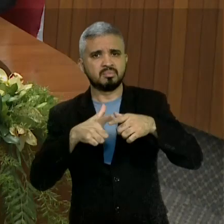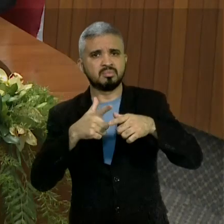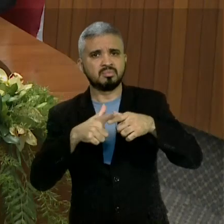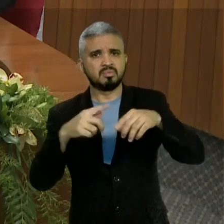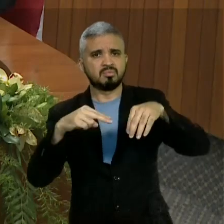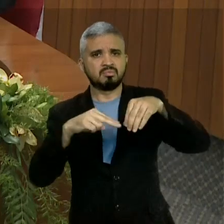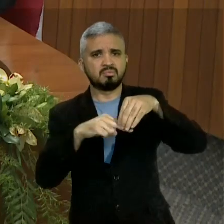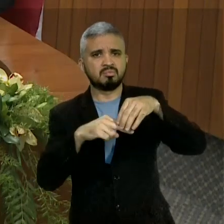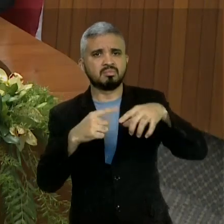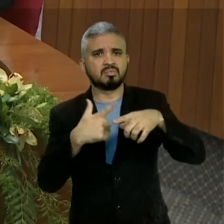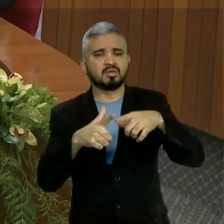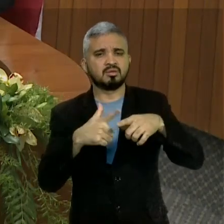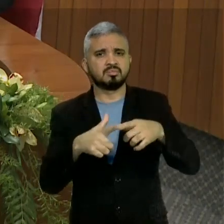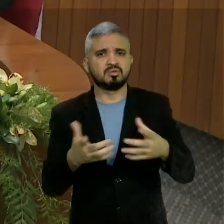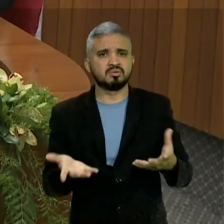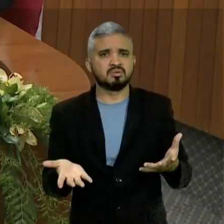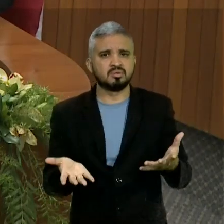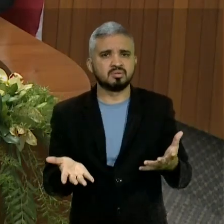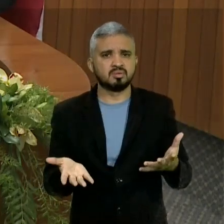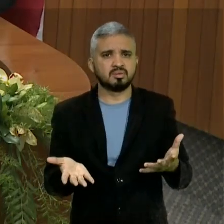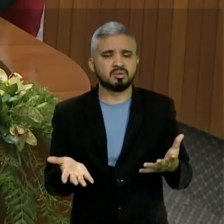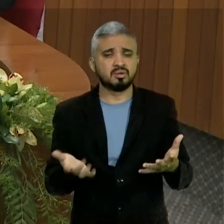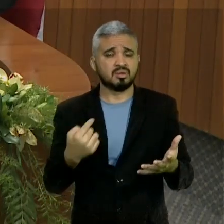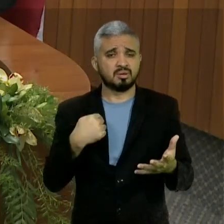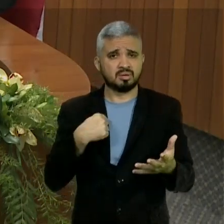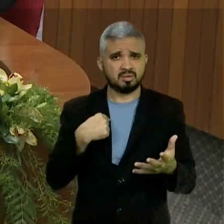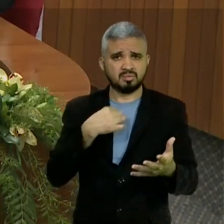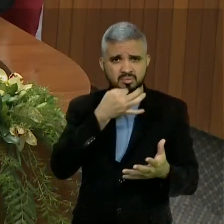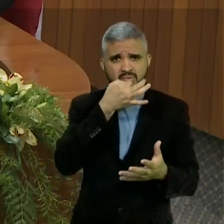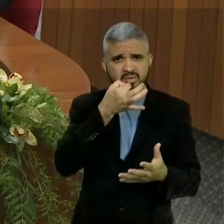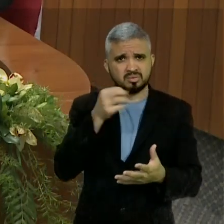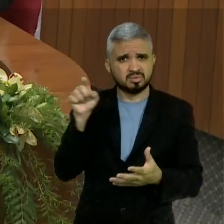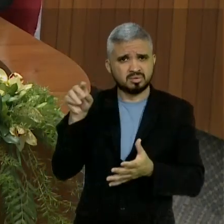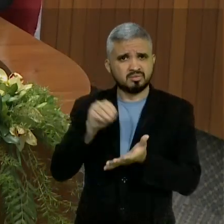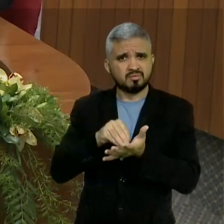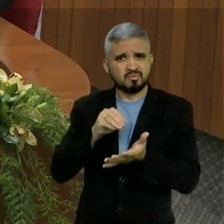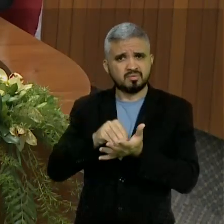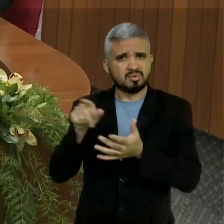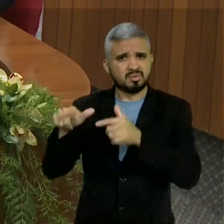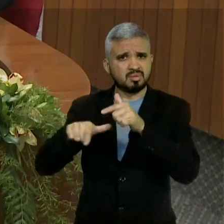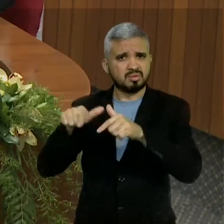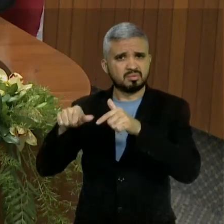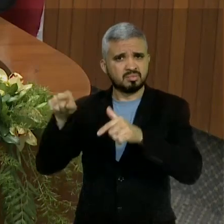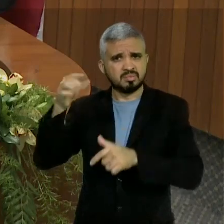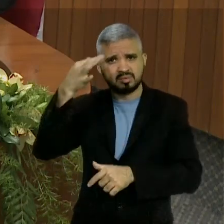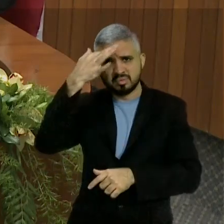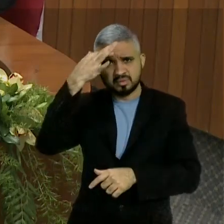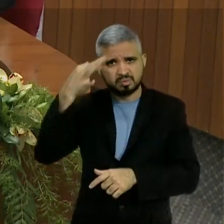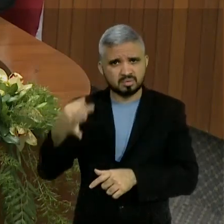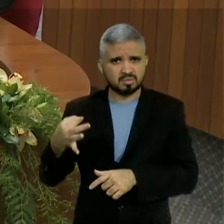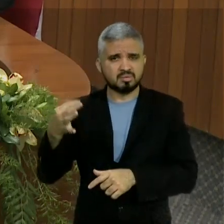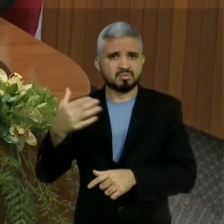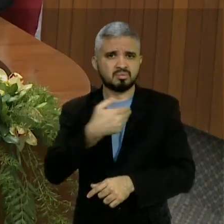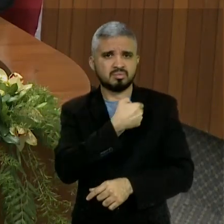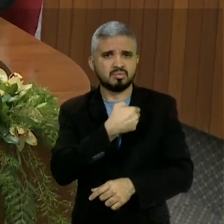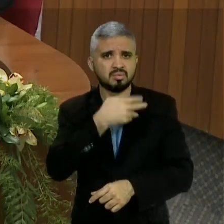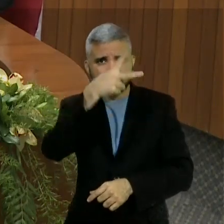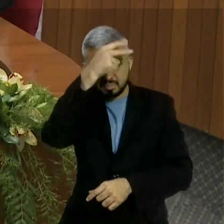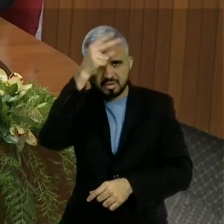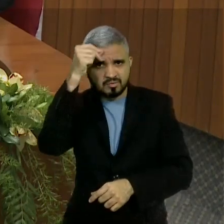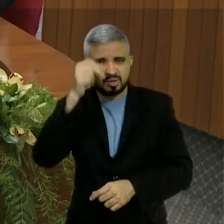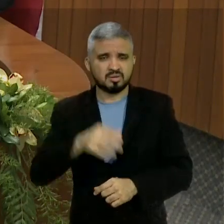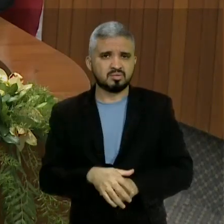isso não é incompetência para mim é muito mais do que incompetência para mim é descaso e desrespeito com as